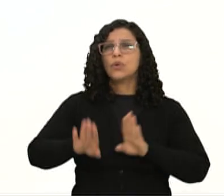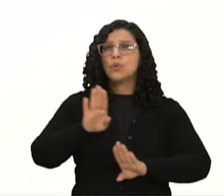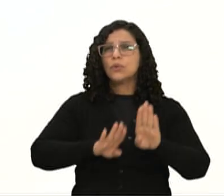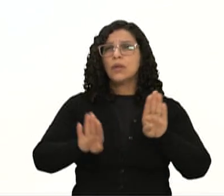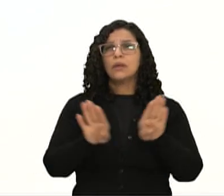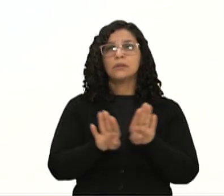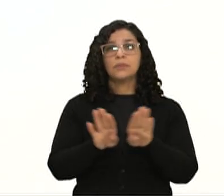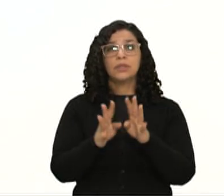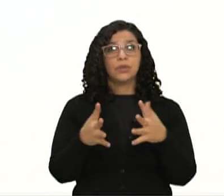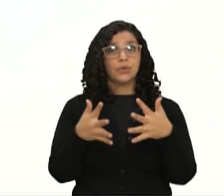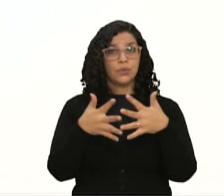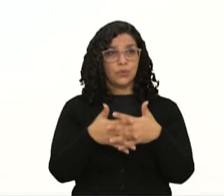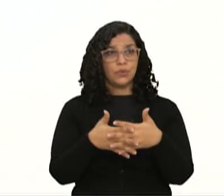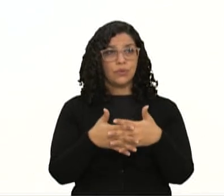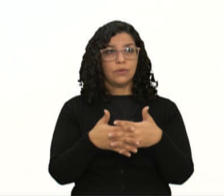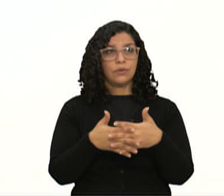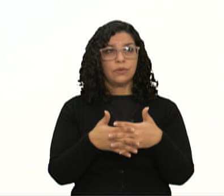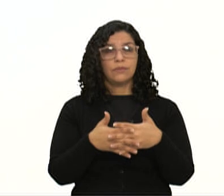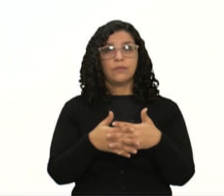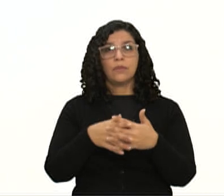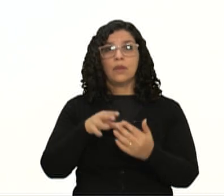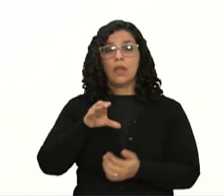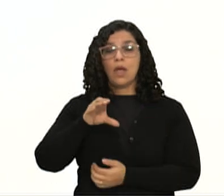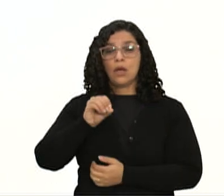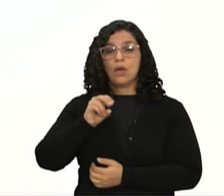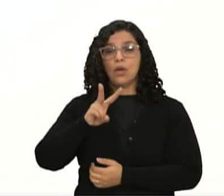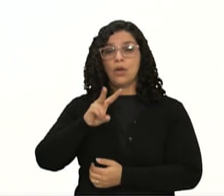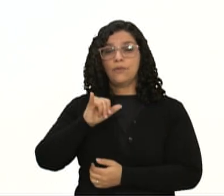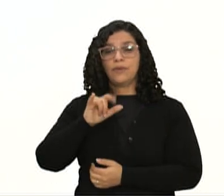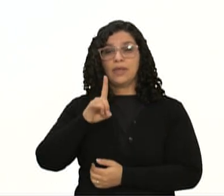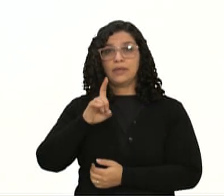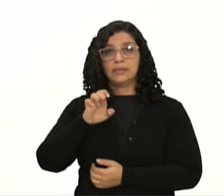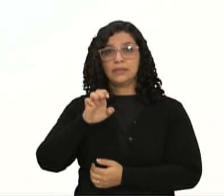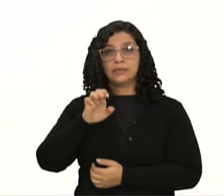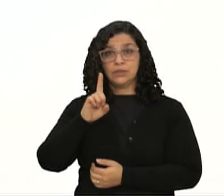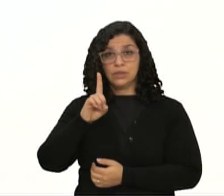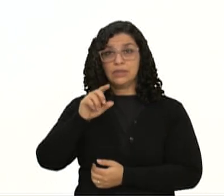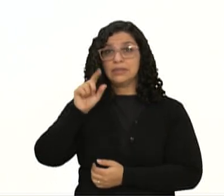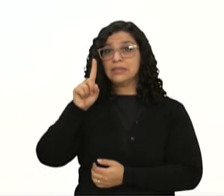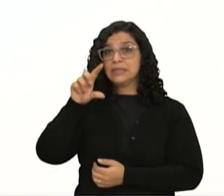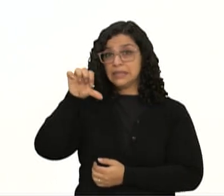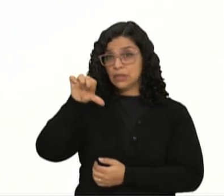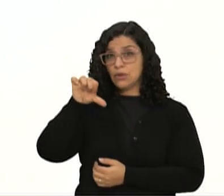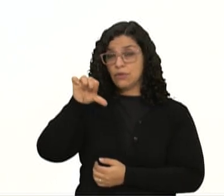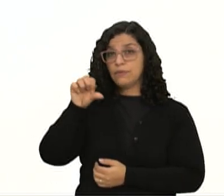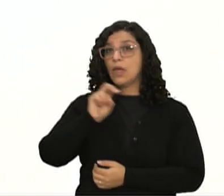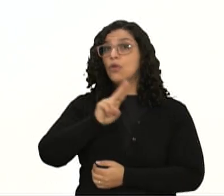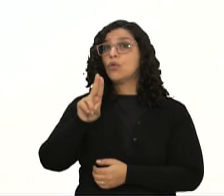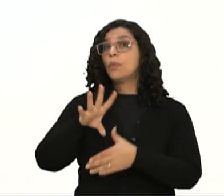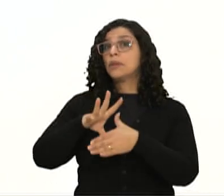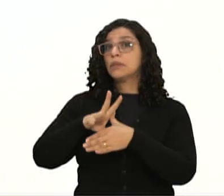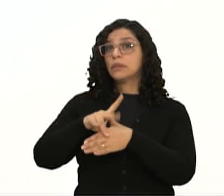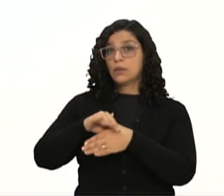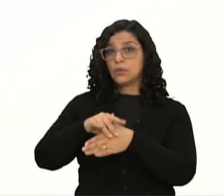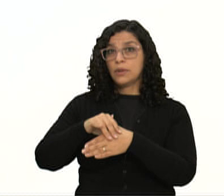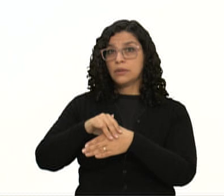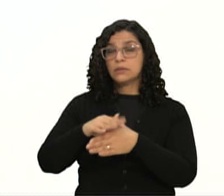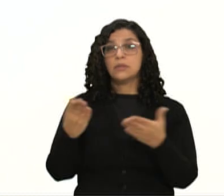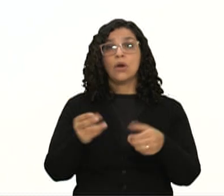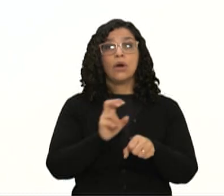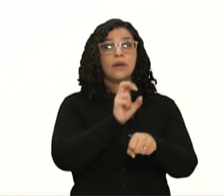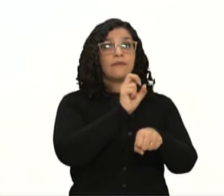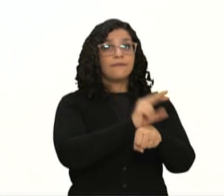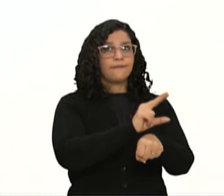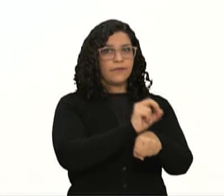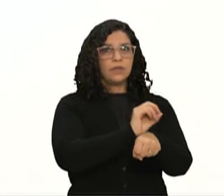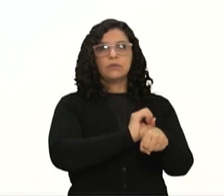não confundir, porque o COVID-19, ele é o nome da doença. Agora, o